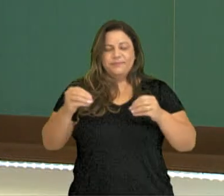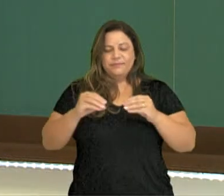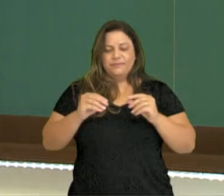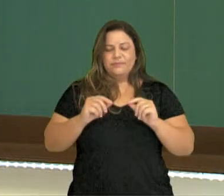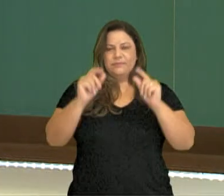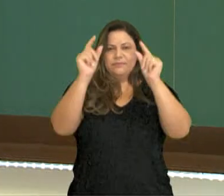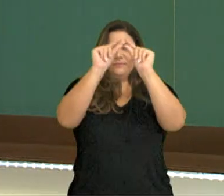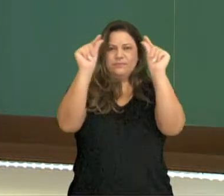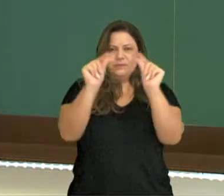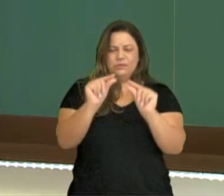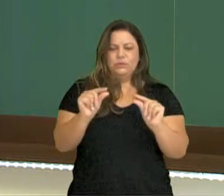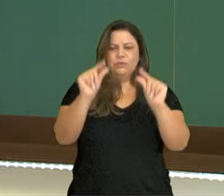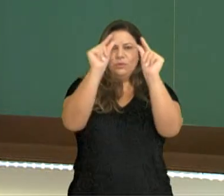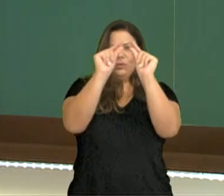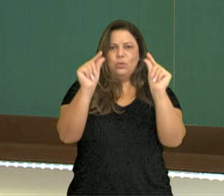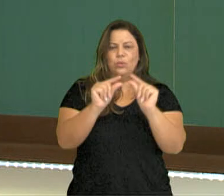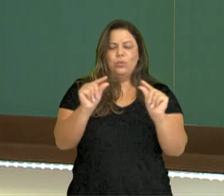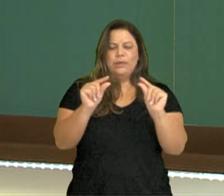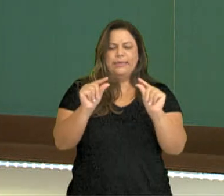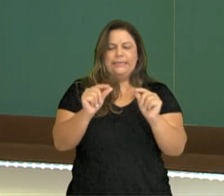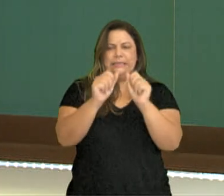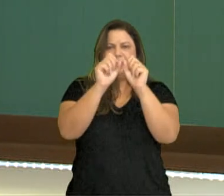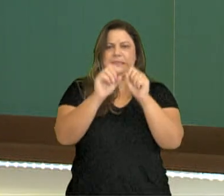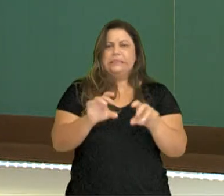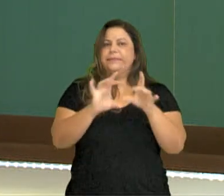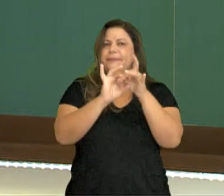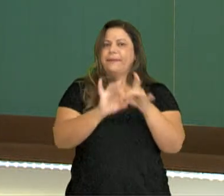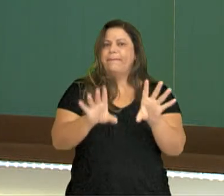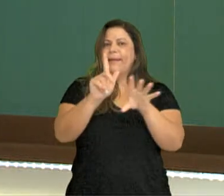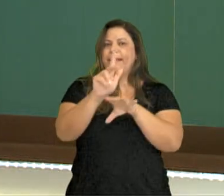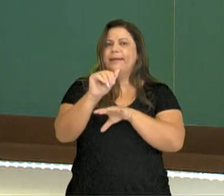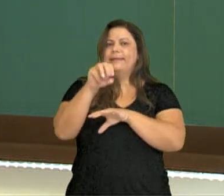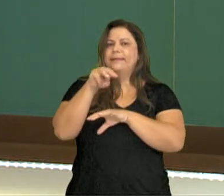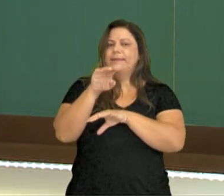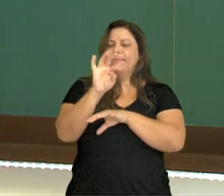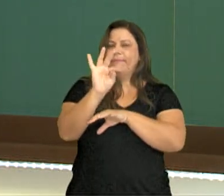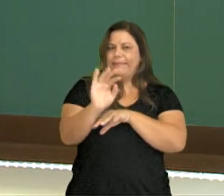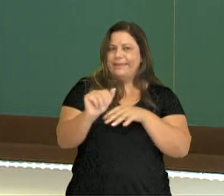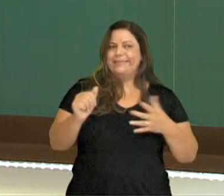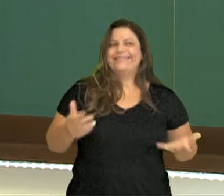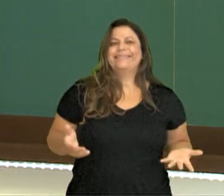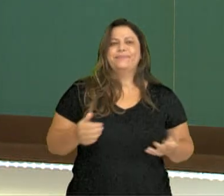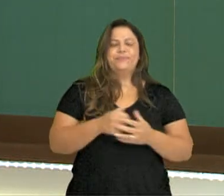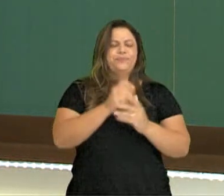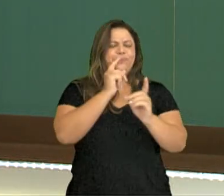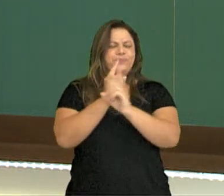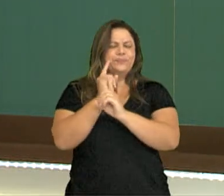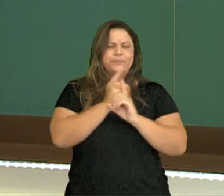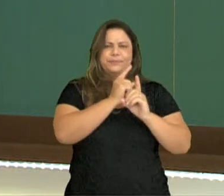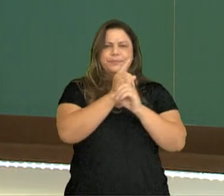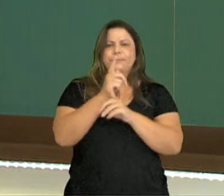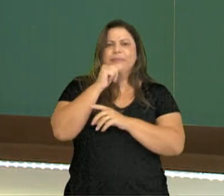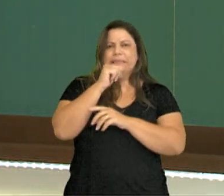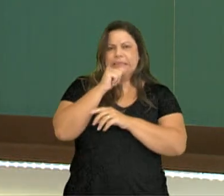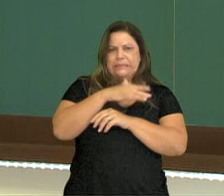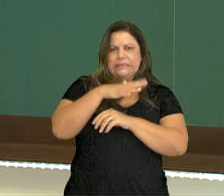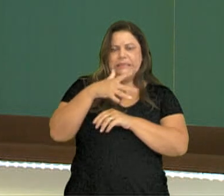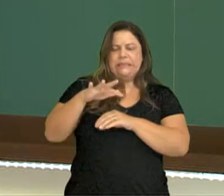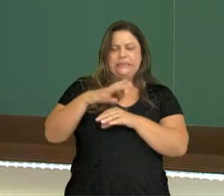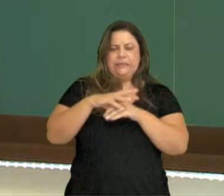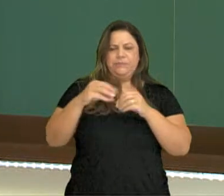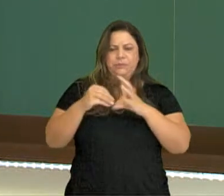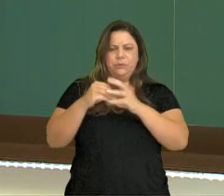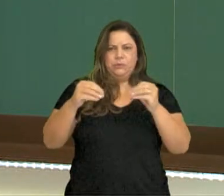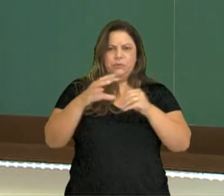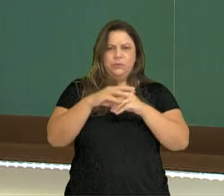ele libera gametas. E esses gametas, quando são lançados na água, eles se encontram, ocorre o processo de fecundação,